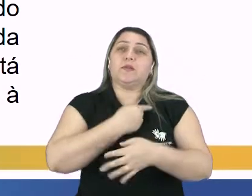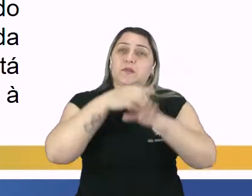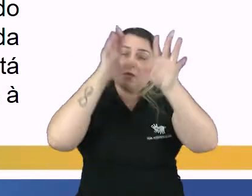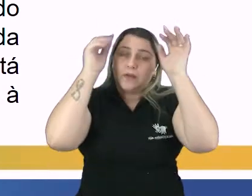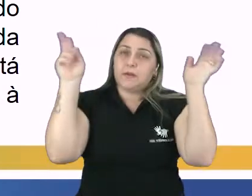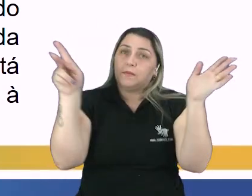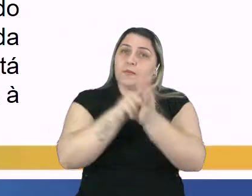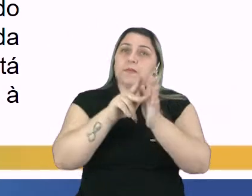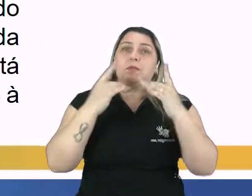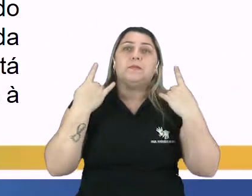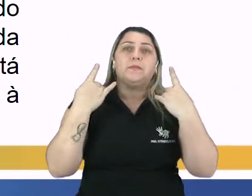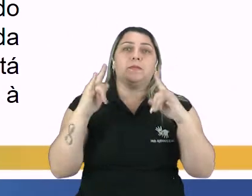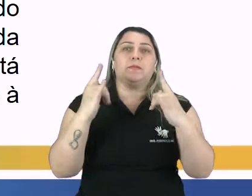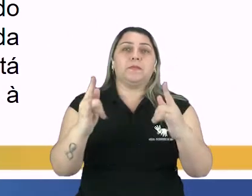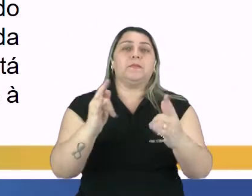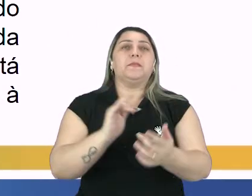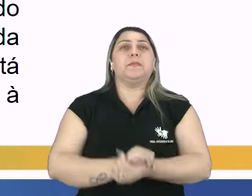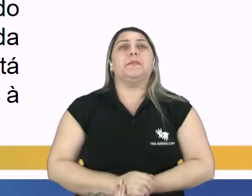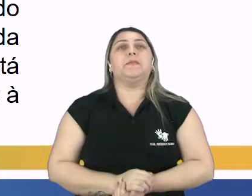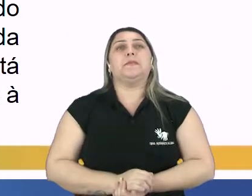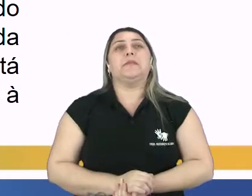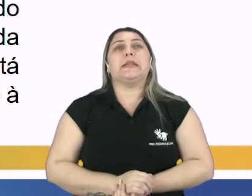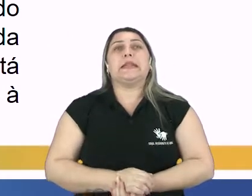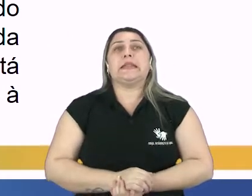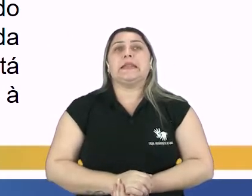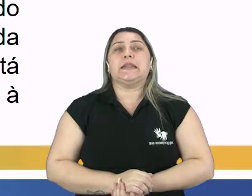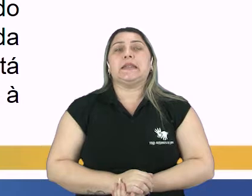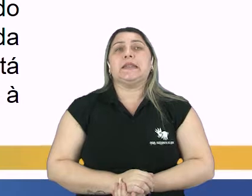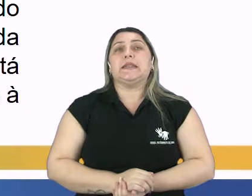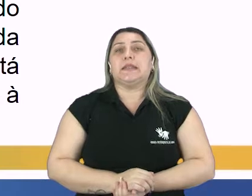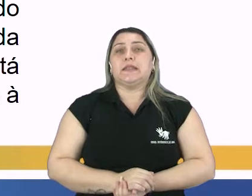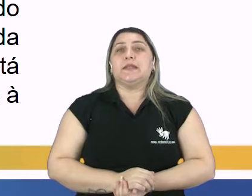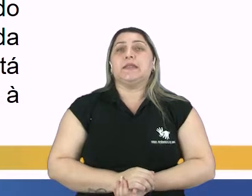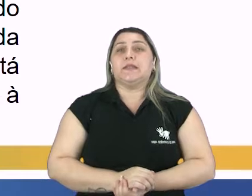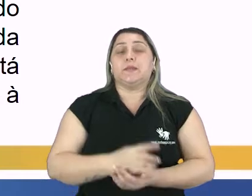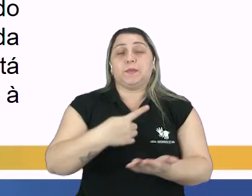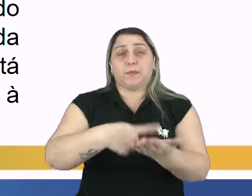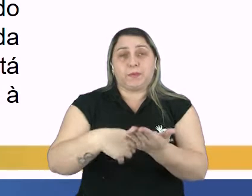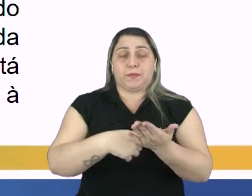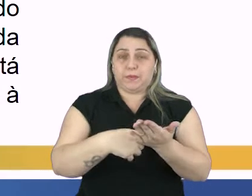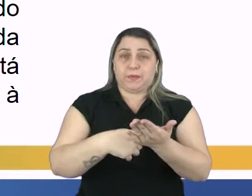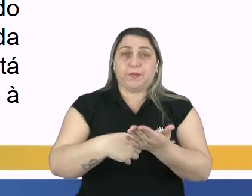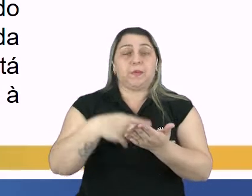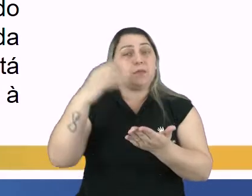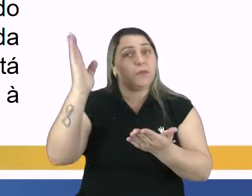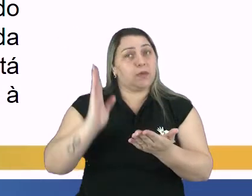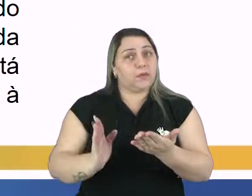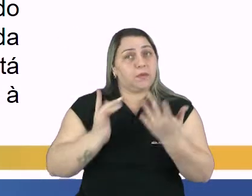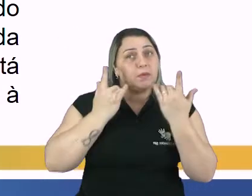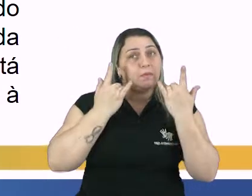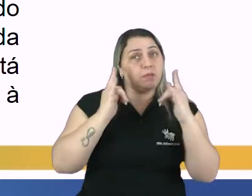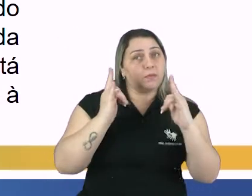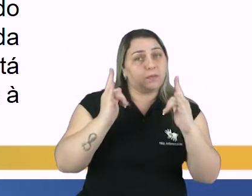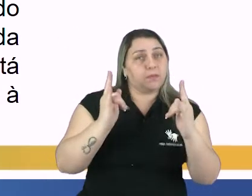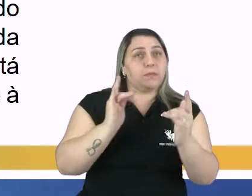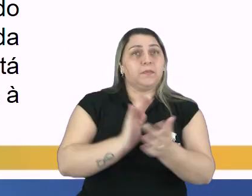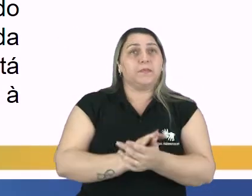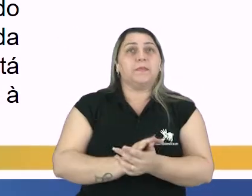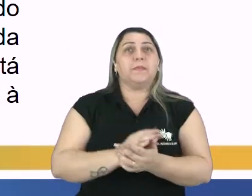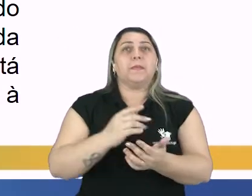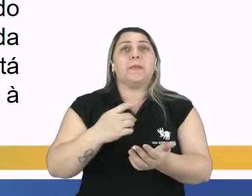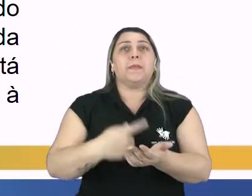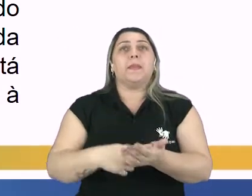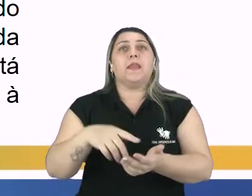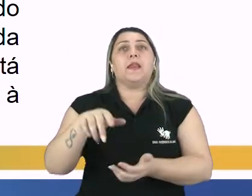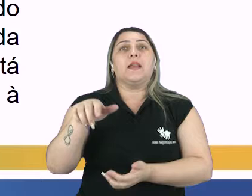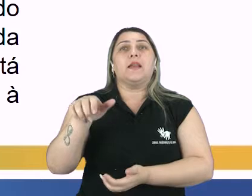era um território que pertencia à Bolívia, através de tratado firmado pelo Brasil e pela Bolívia, chamado Tratado